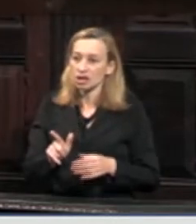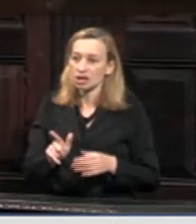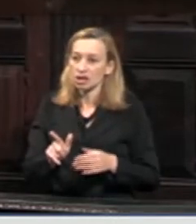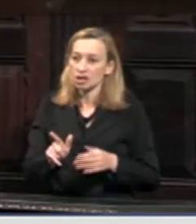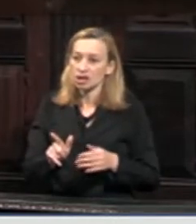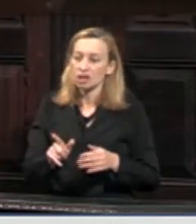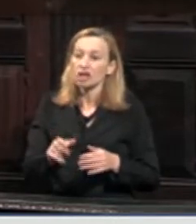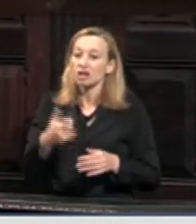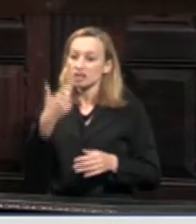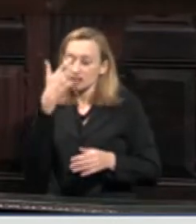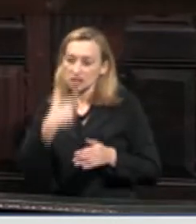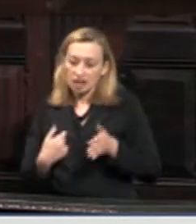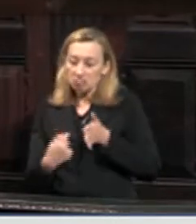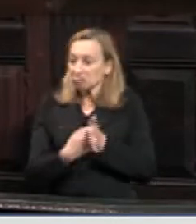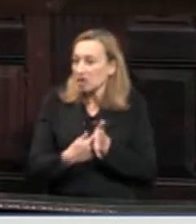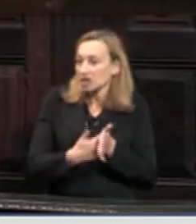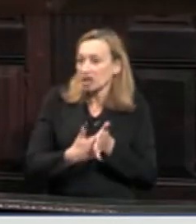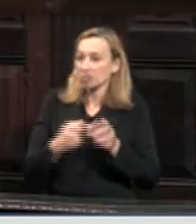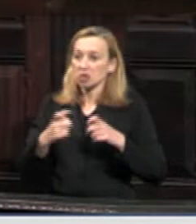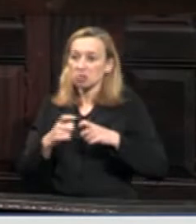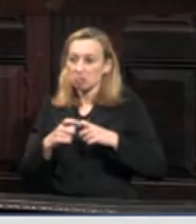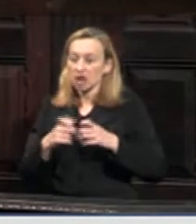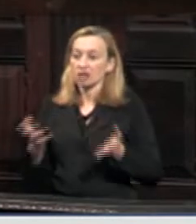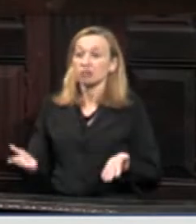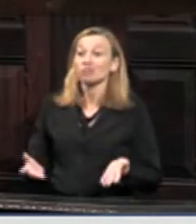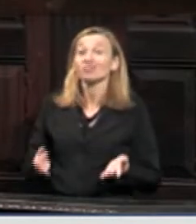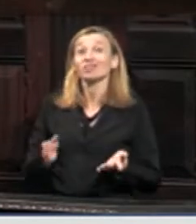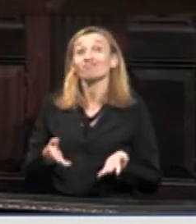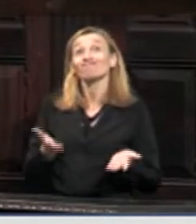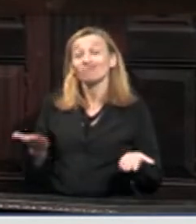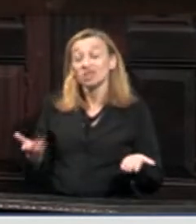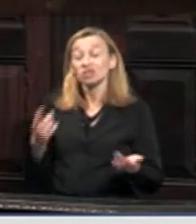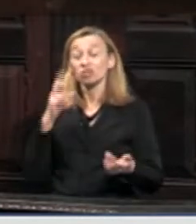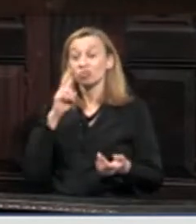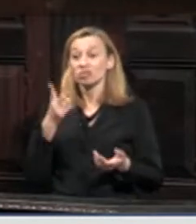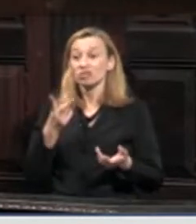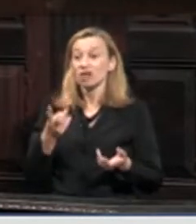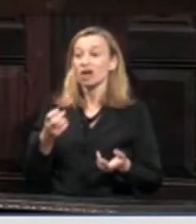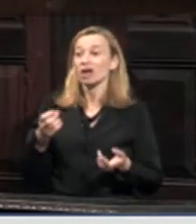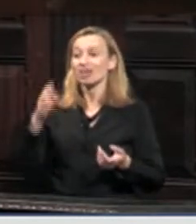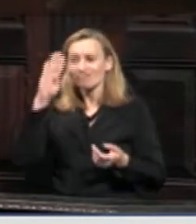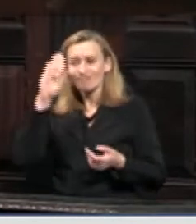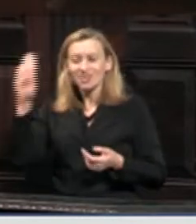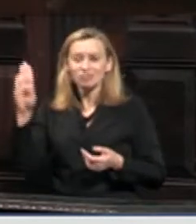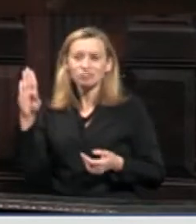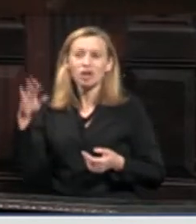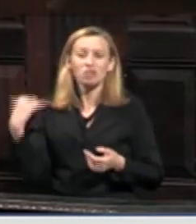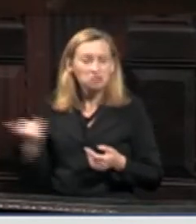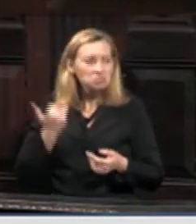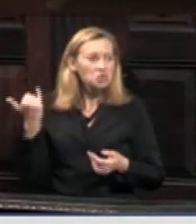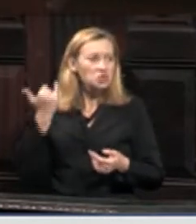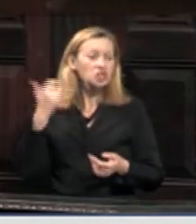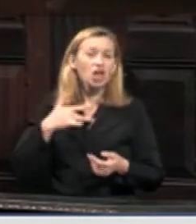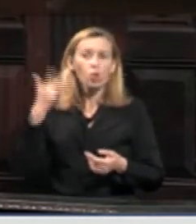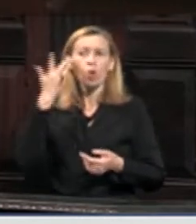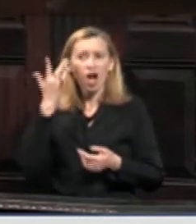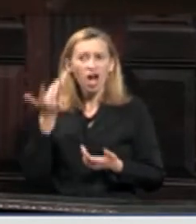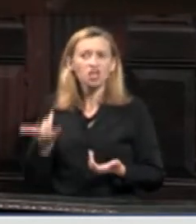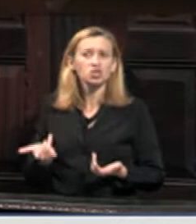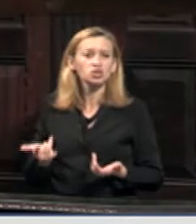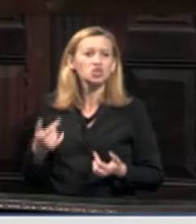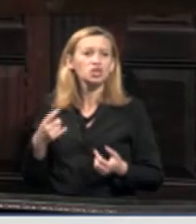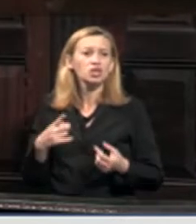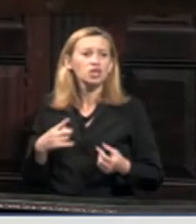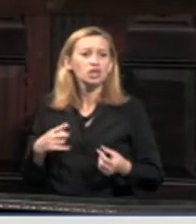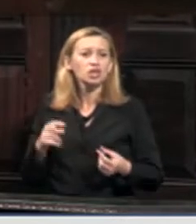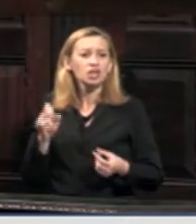fundamental do deputado Dionísio Lins, que eu partilho, tenho completo acordo e acho que é essa